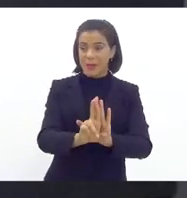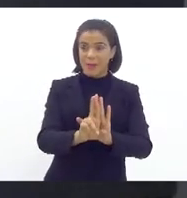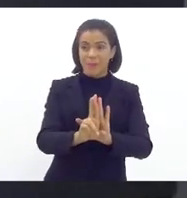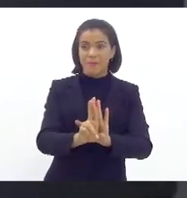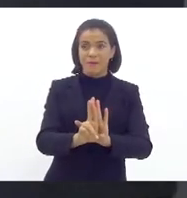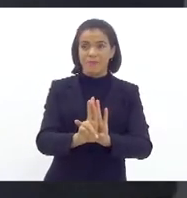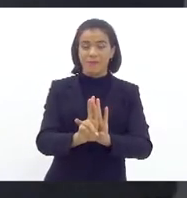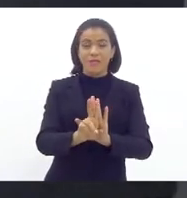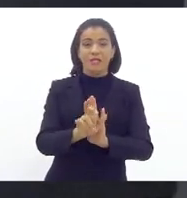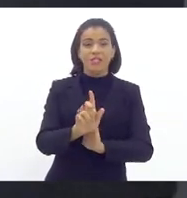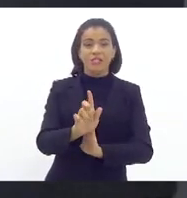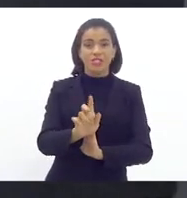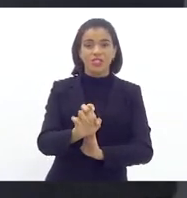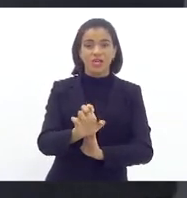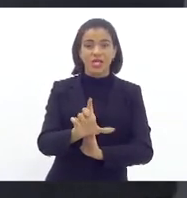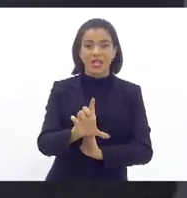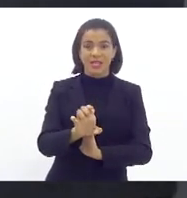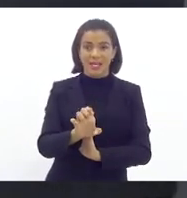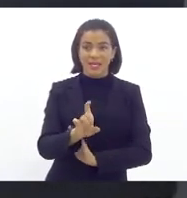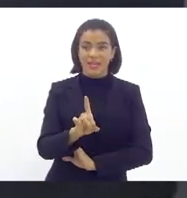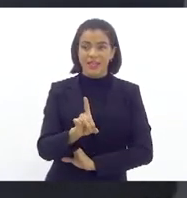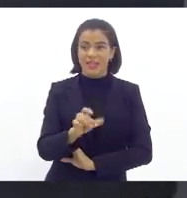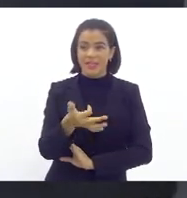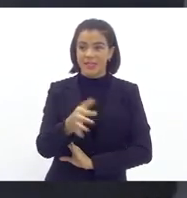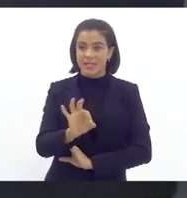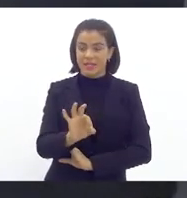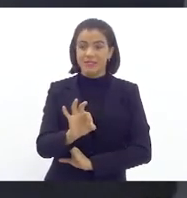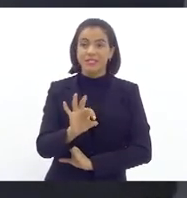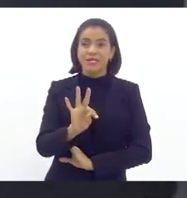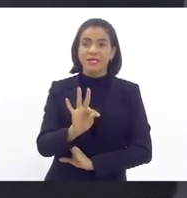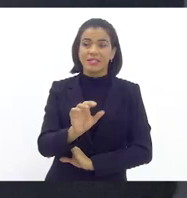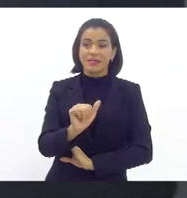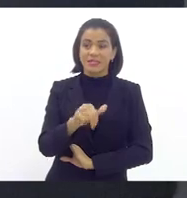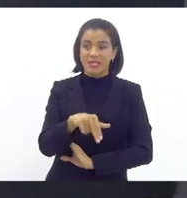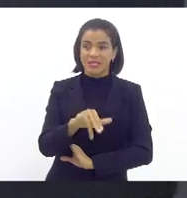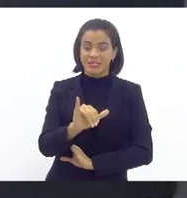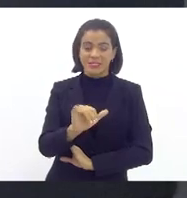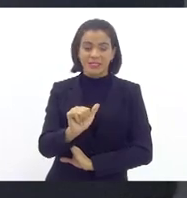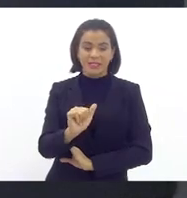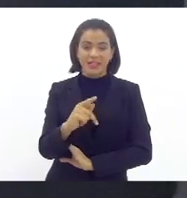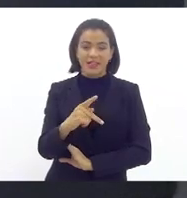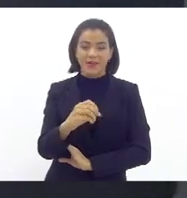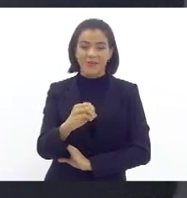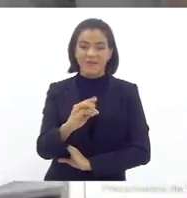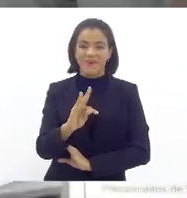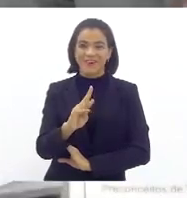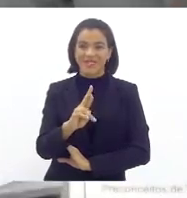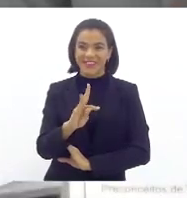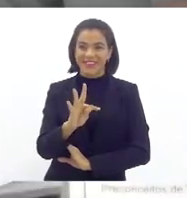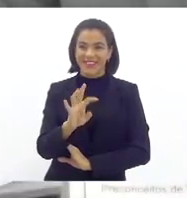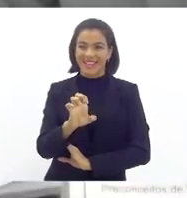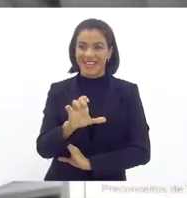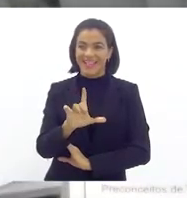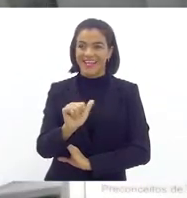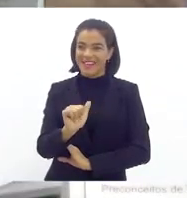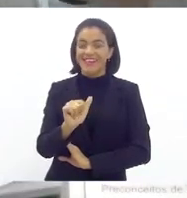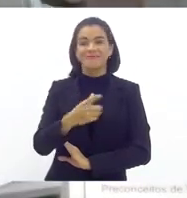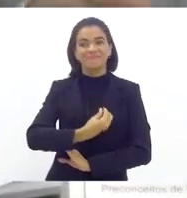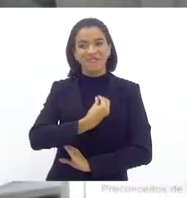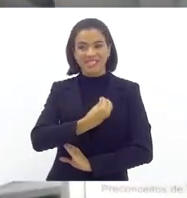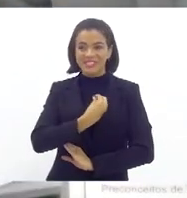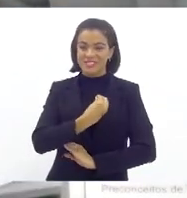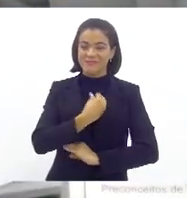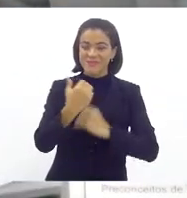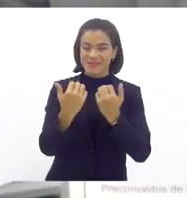os L10, a Tânia Portela. A Tânia Portela também é ativista, participou das audiências de